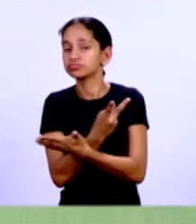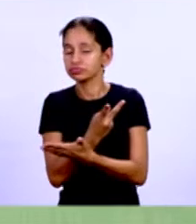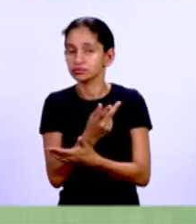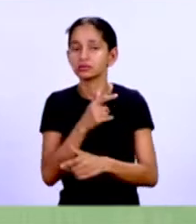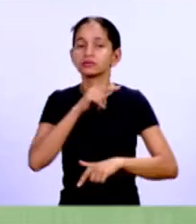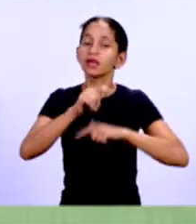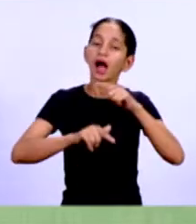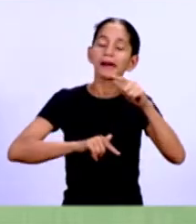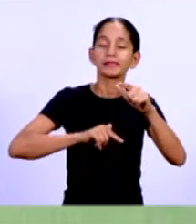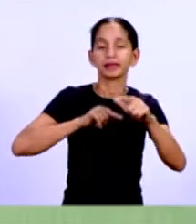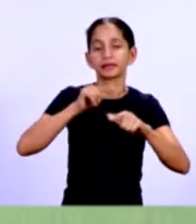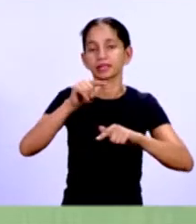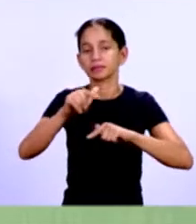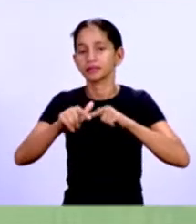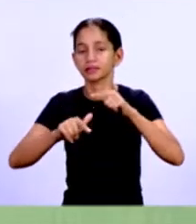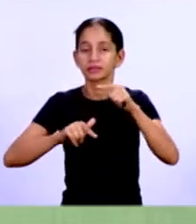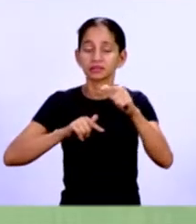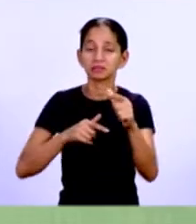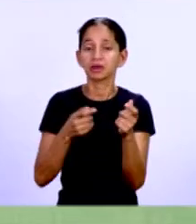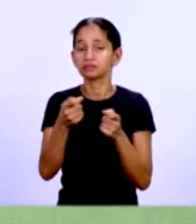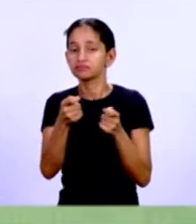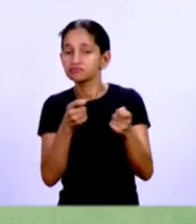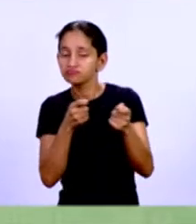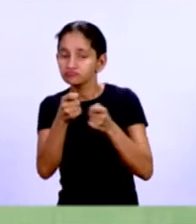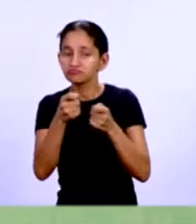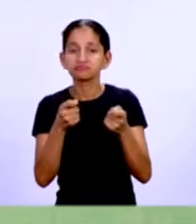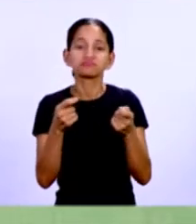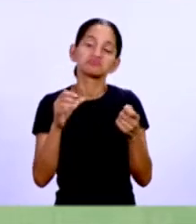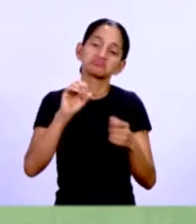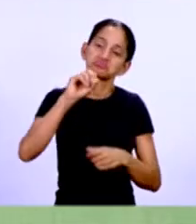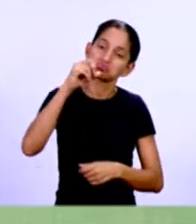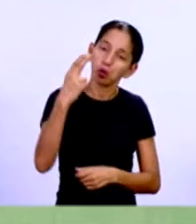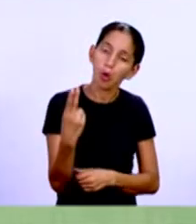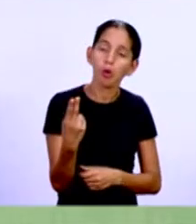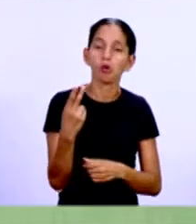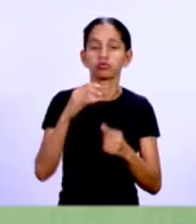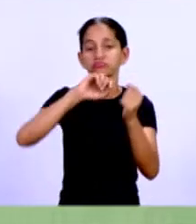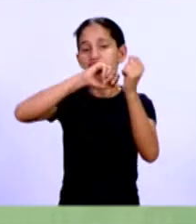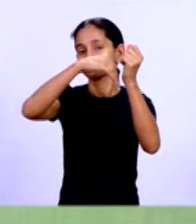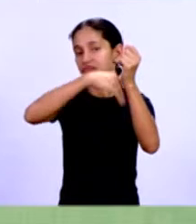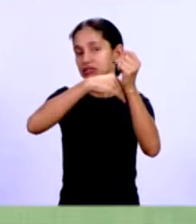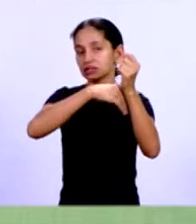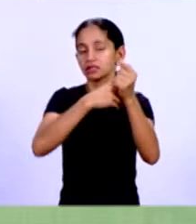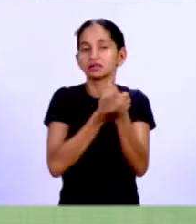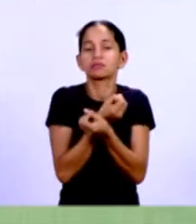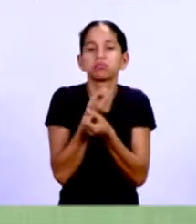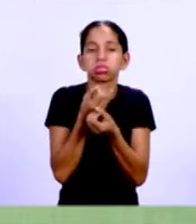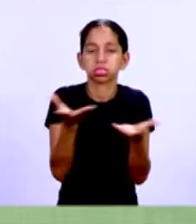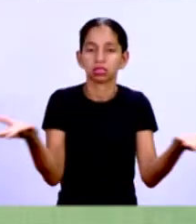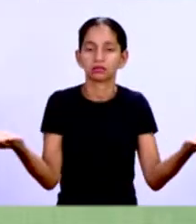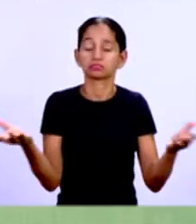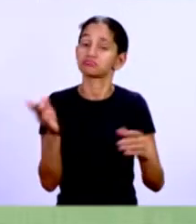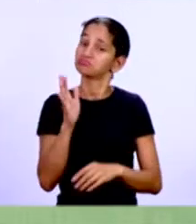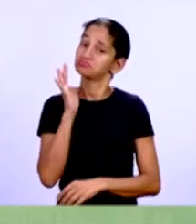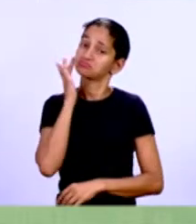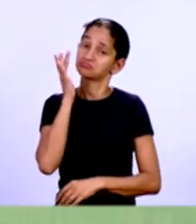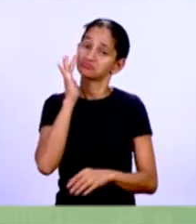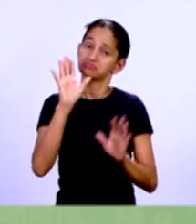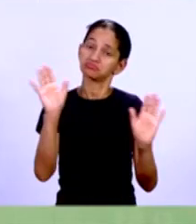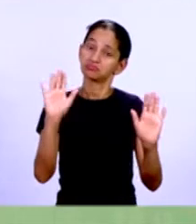trabalho. Um processo de negócio crítico, uma imagem, a segurança de informação, uma questão legal ou uma